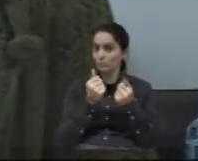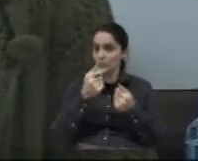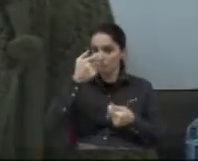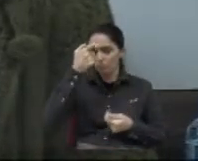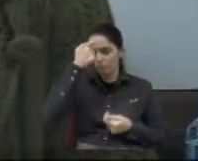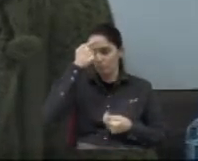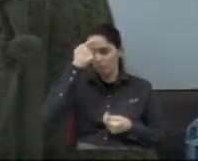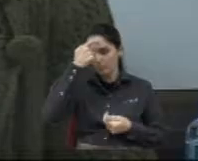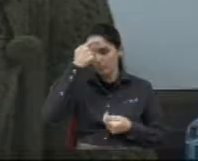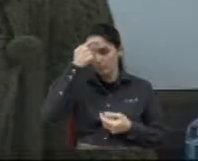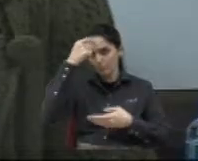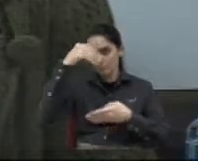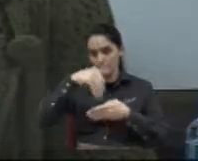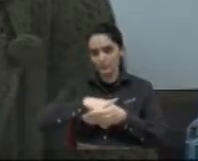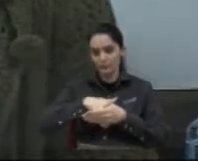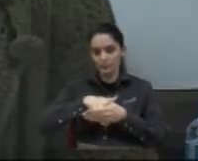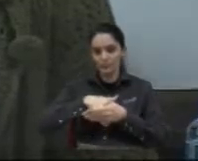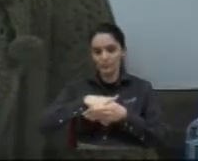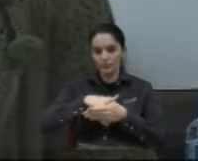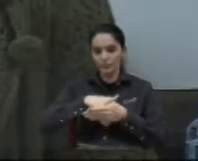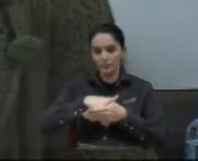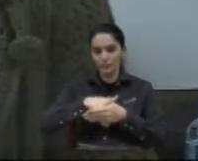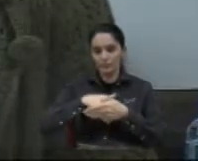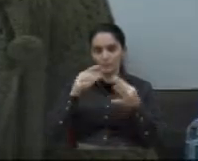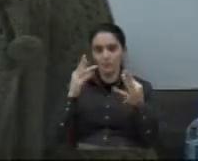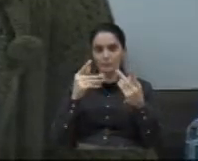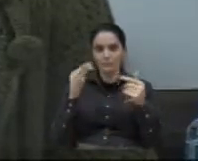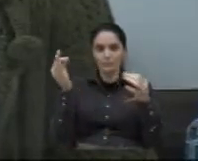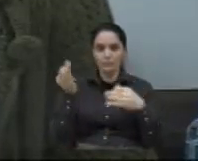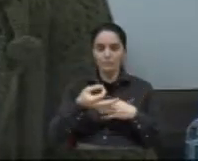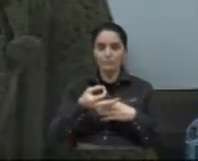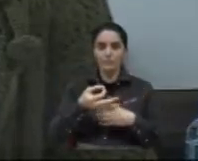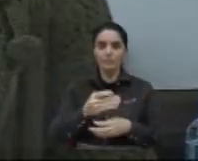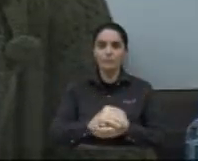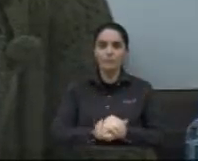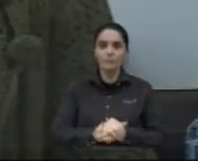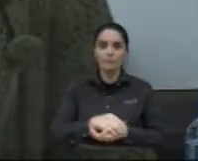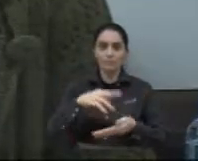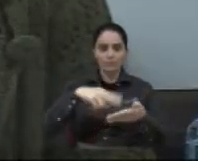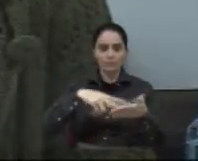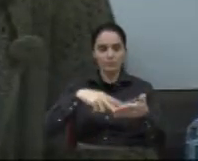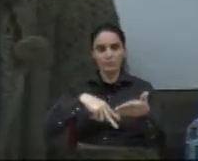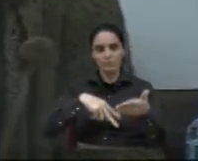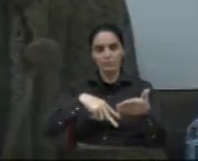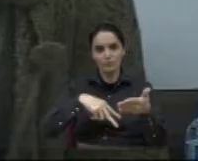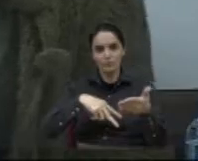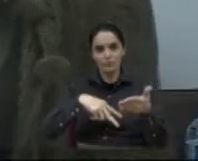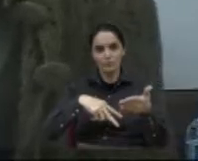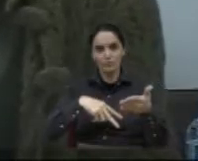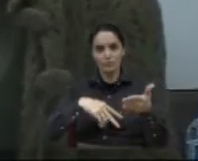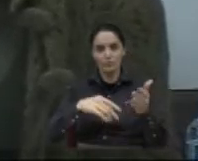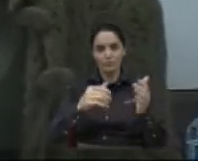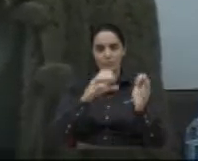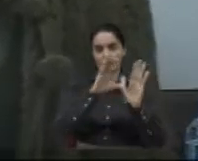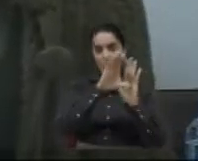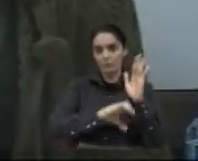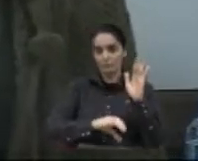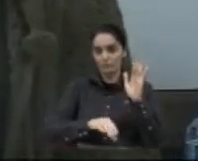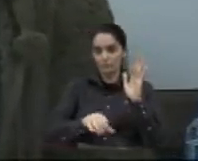na hora dessa votação. Todos, tenho certeza, leram o currículo do seu Geraldo e muitos daqui o